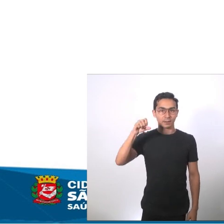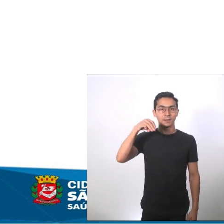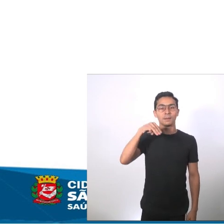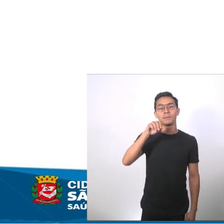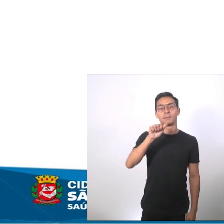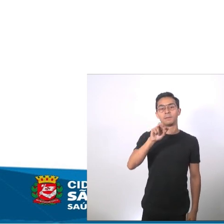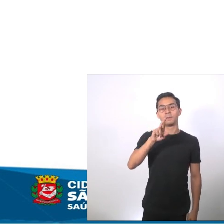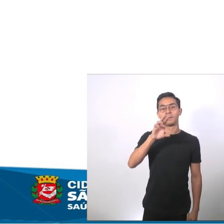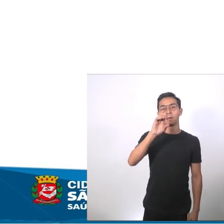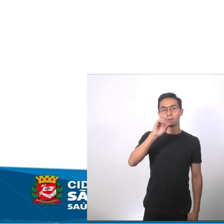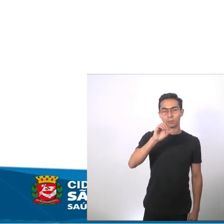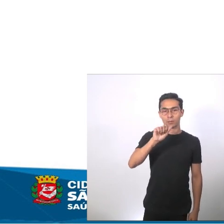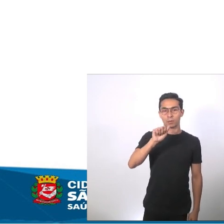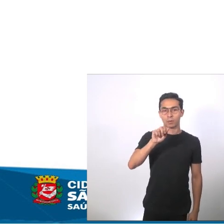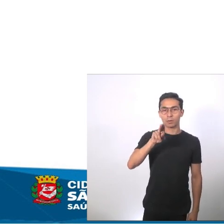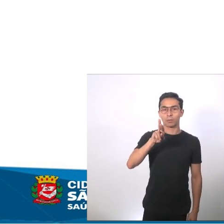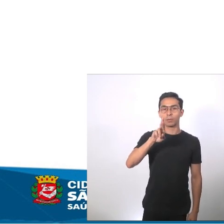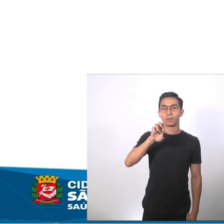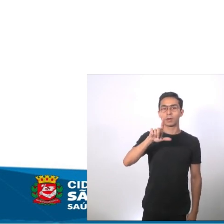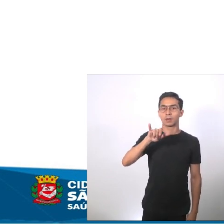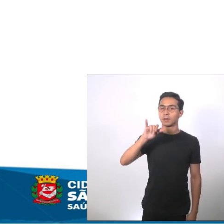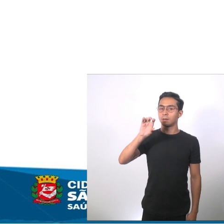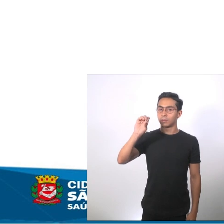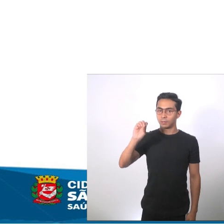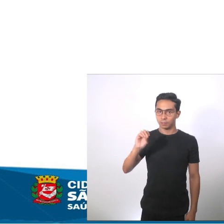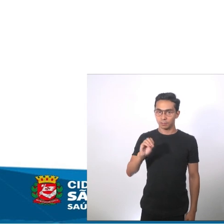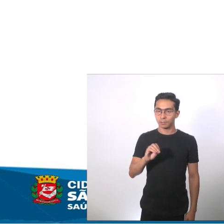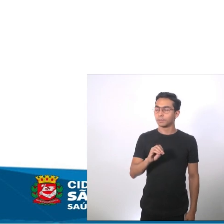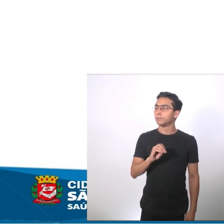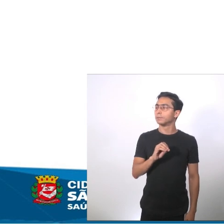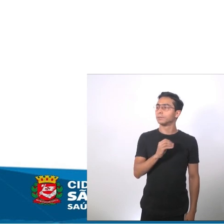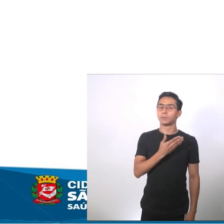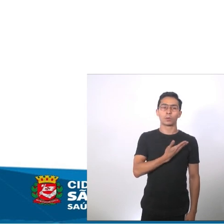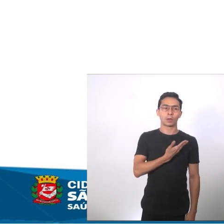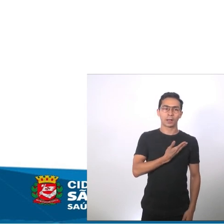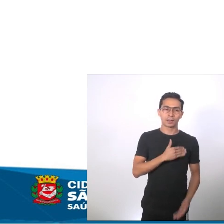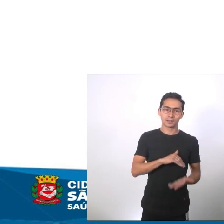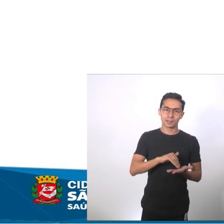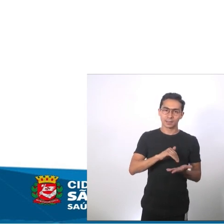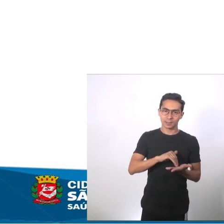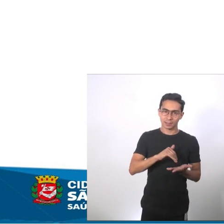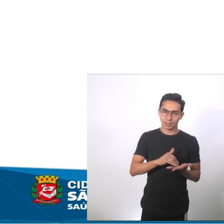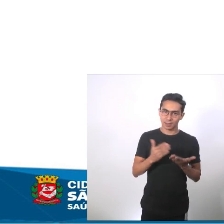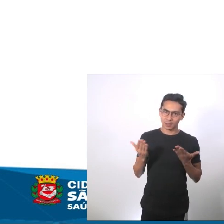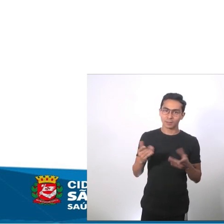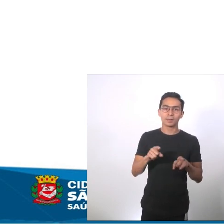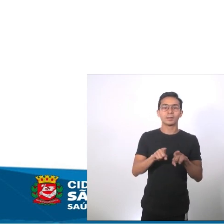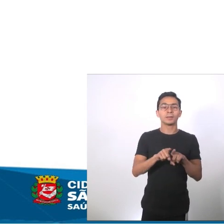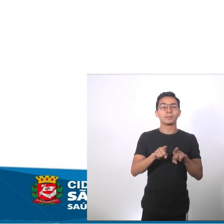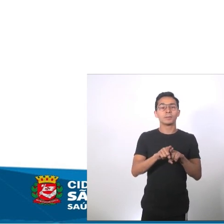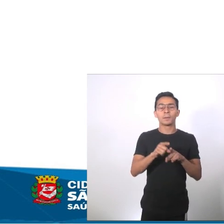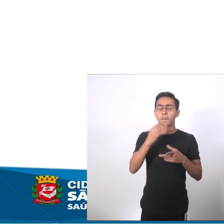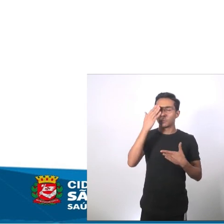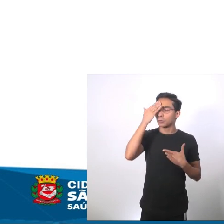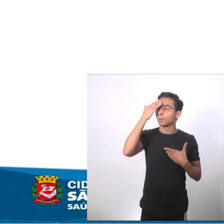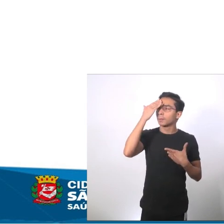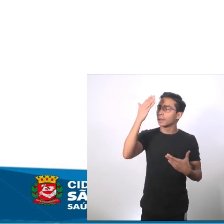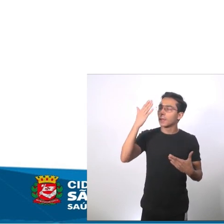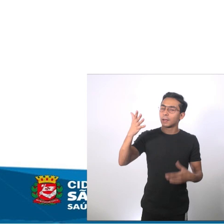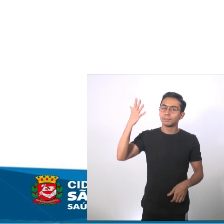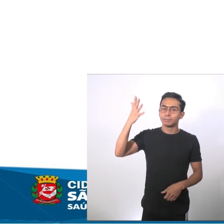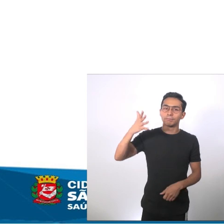Aurélio, o meu colega secretário Padula, agradecer aos doutores por essa explanação, que deu